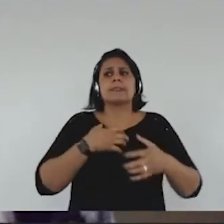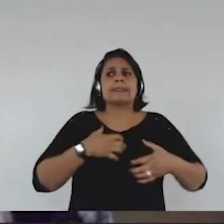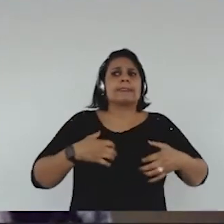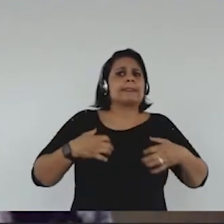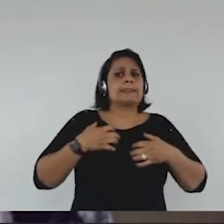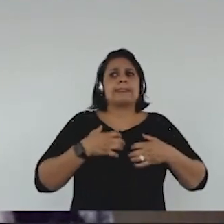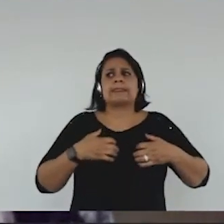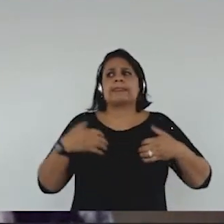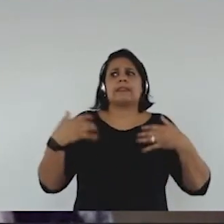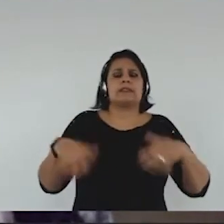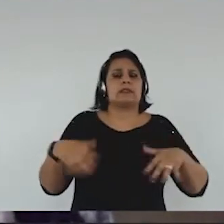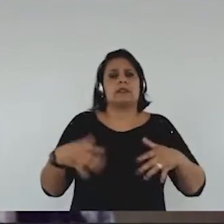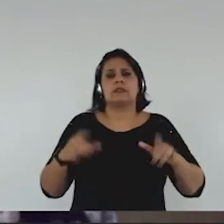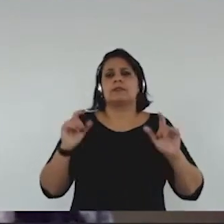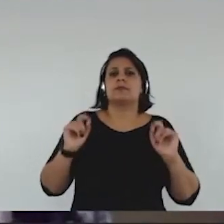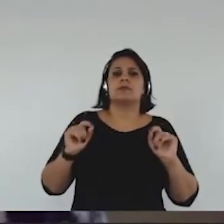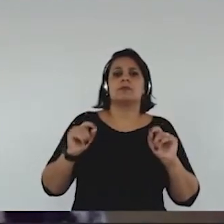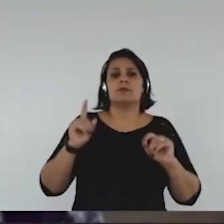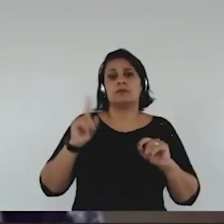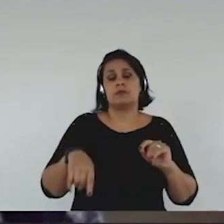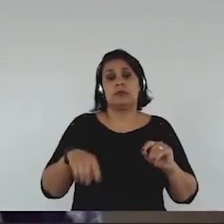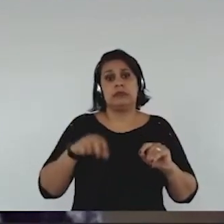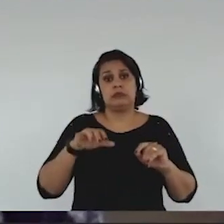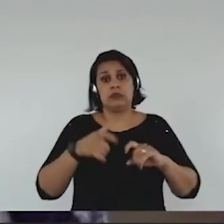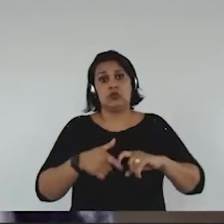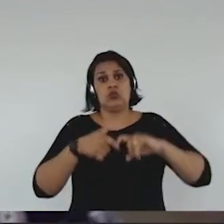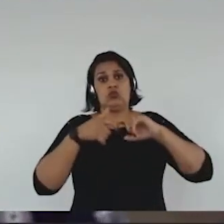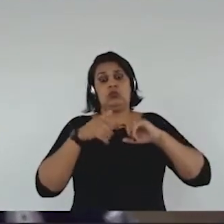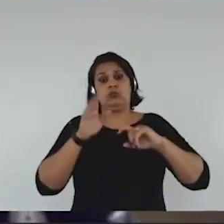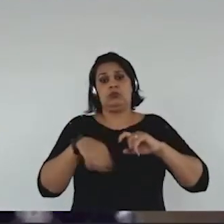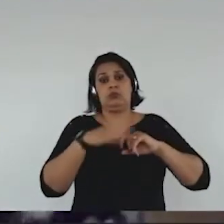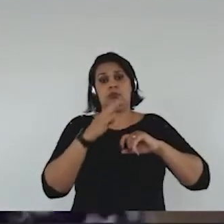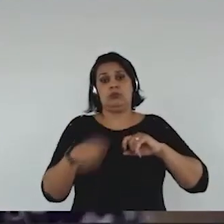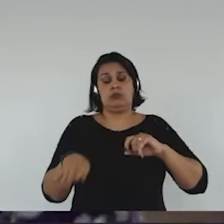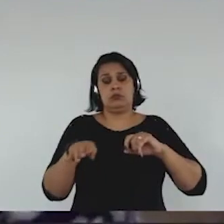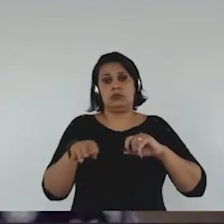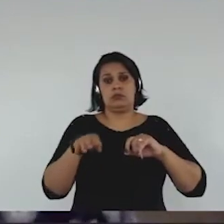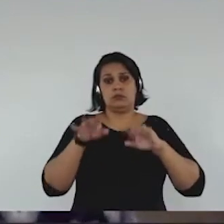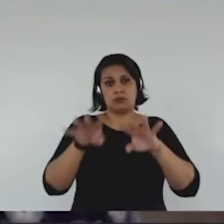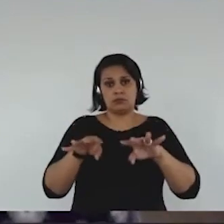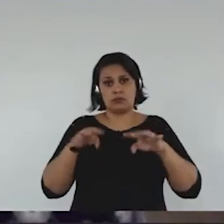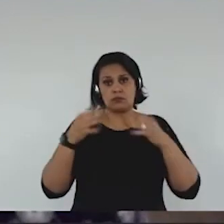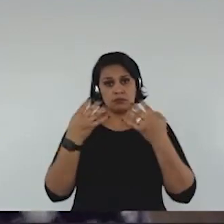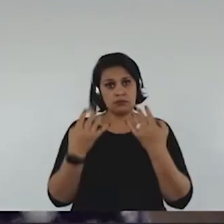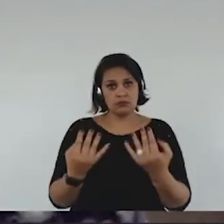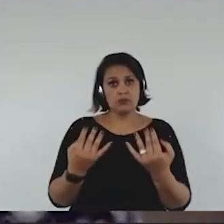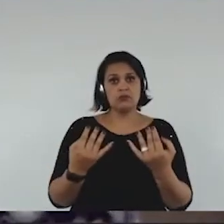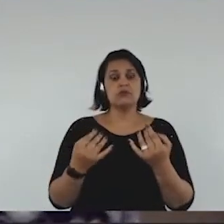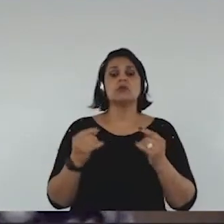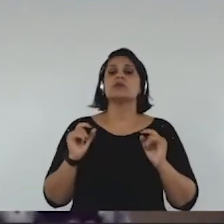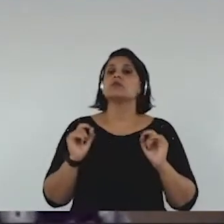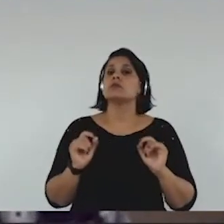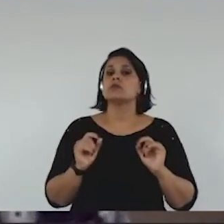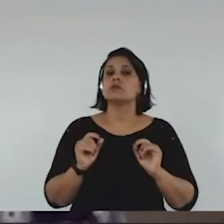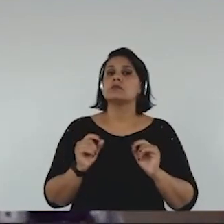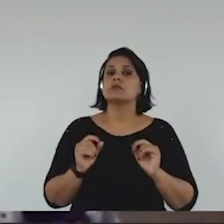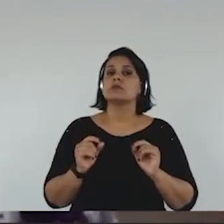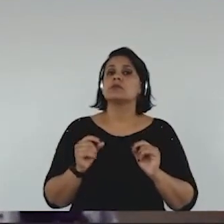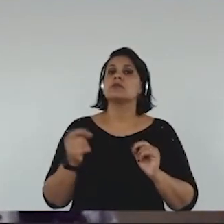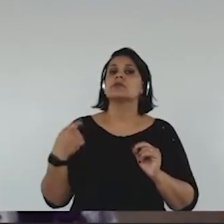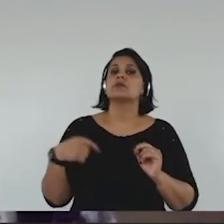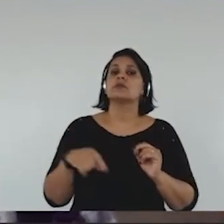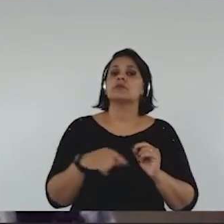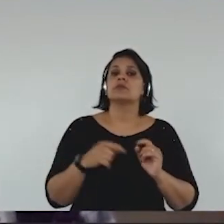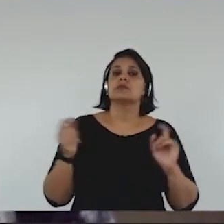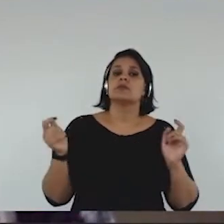receio, um medo muito grande da suspensão das audiências, né, do que iria acontecer, e nós pudemos ver já